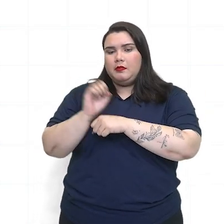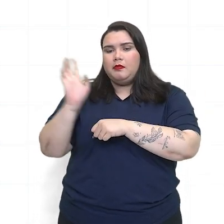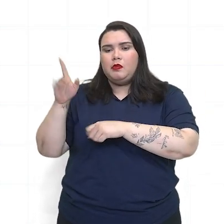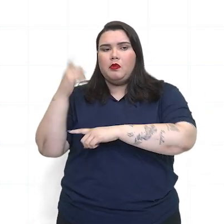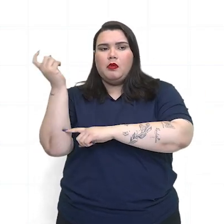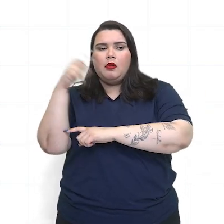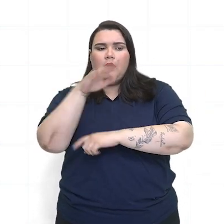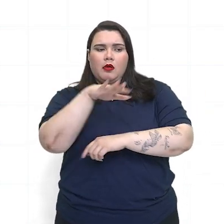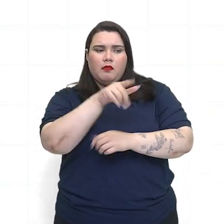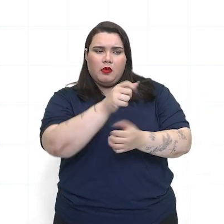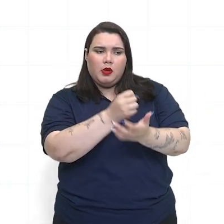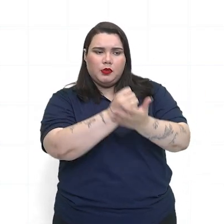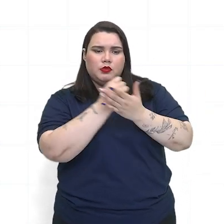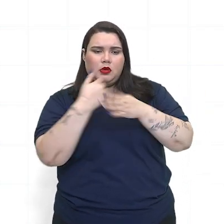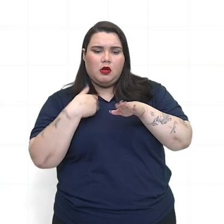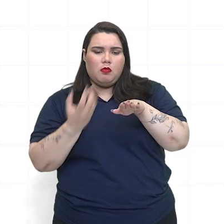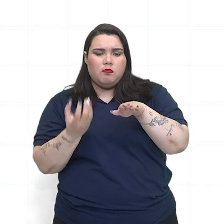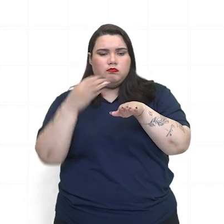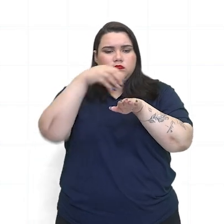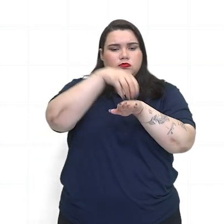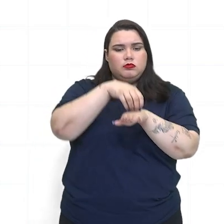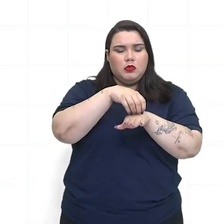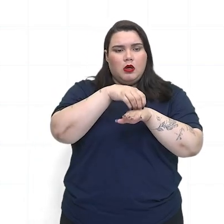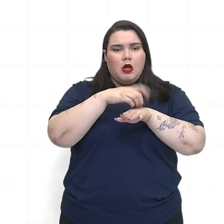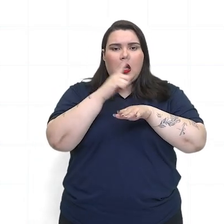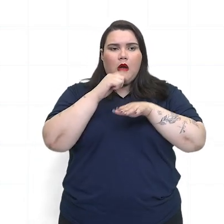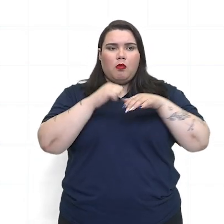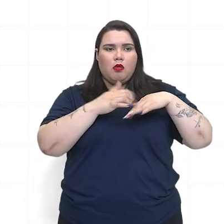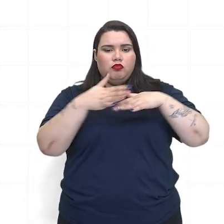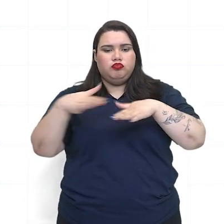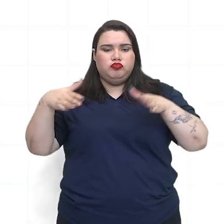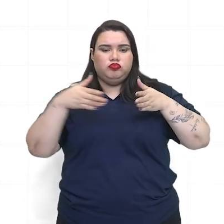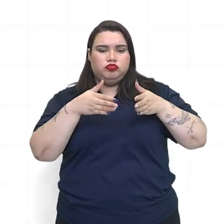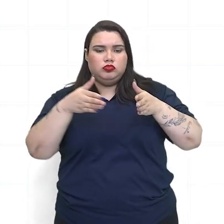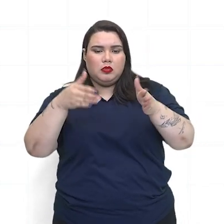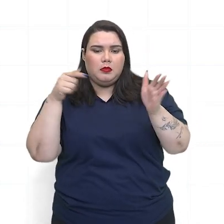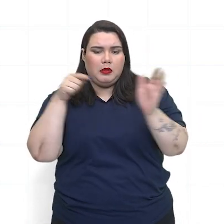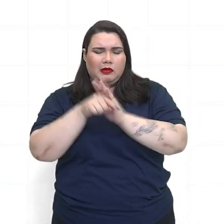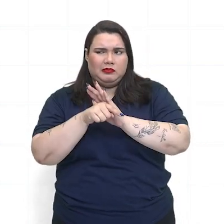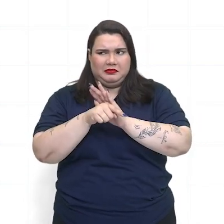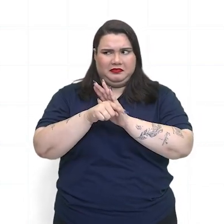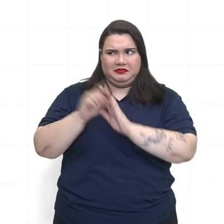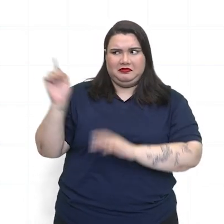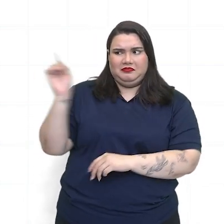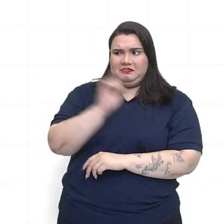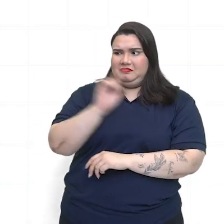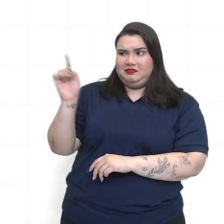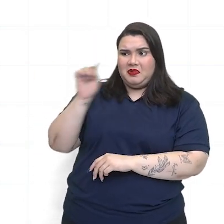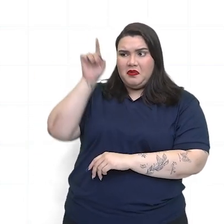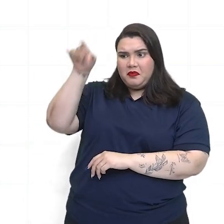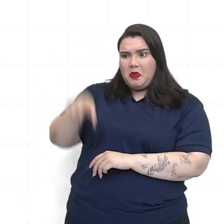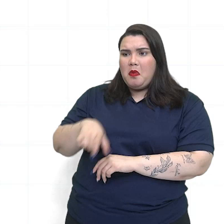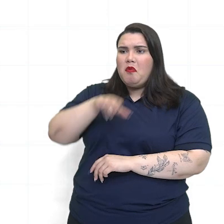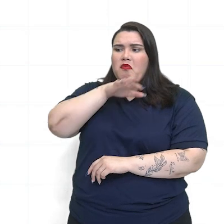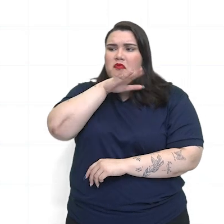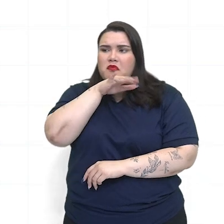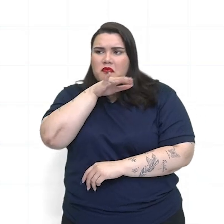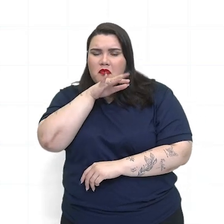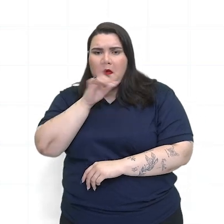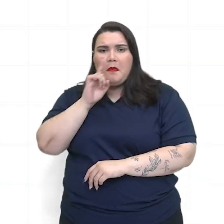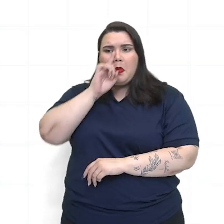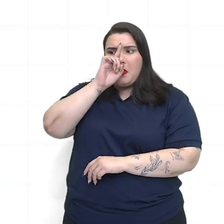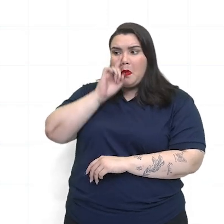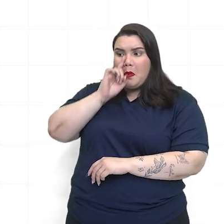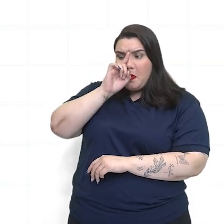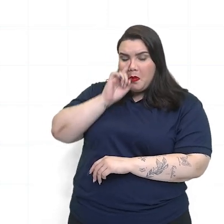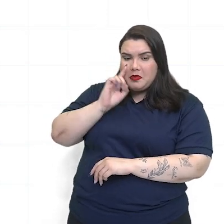costas para eu poder atravessar o rio? Perguntou o escorpião ao sapo. De jeito nenhum. Você é a mais traiçoeira das